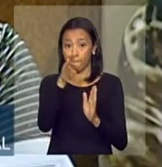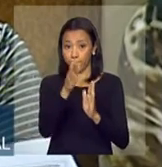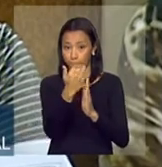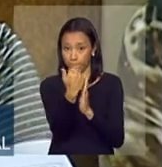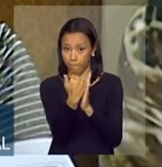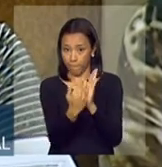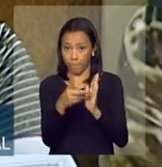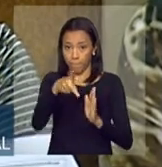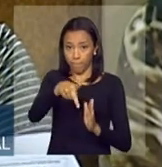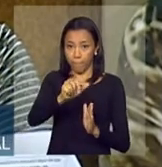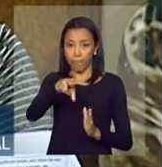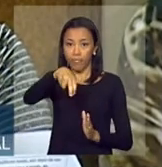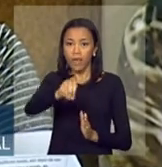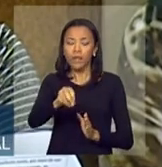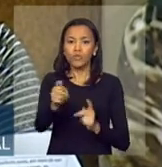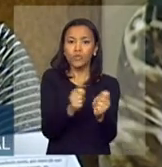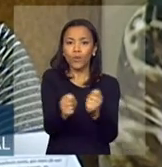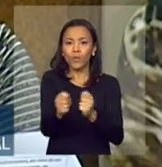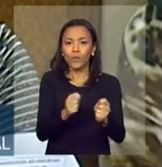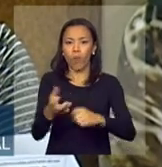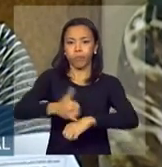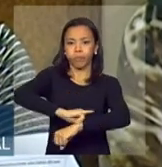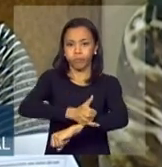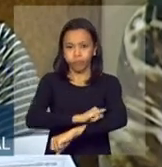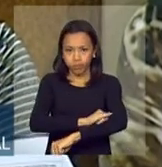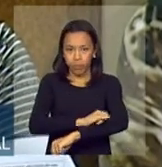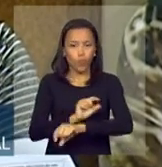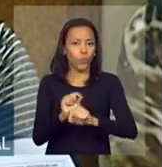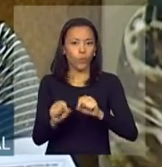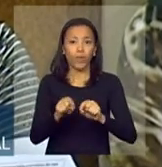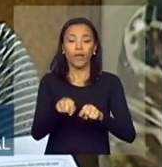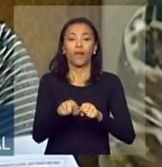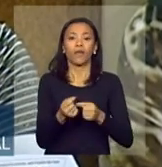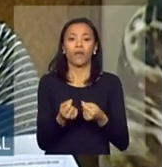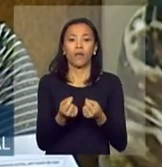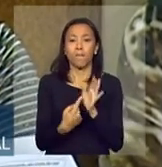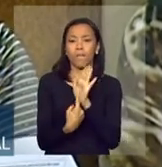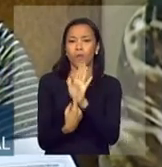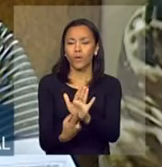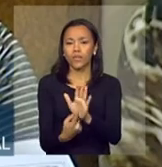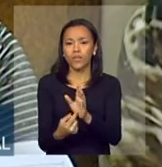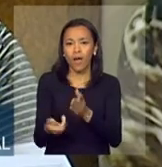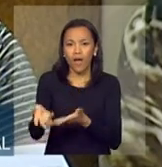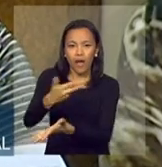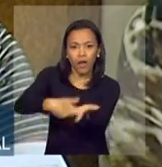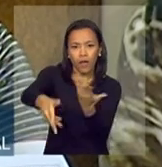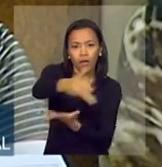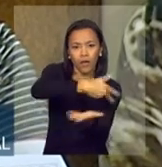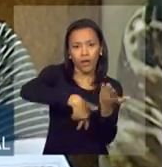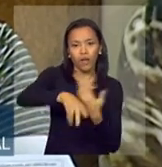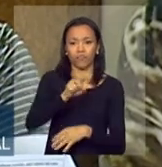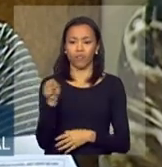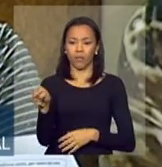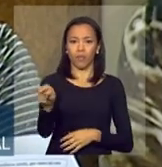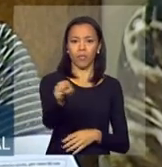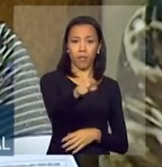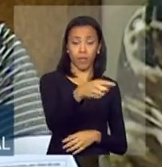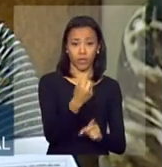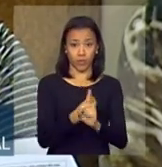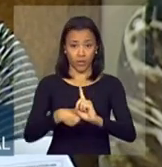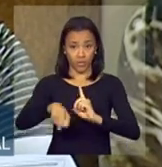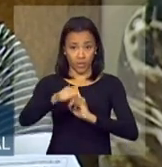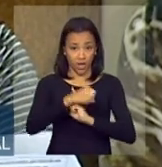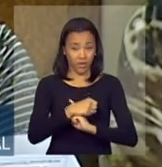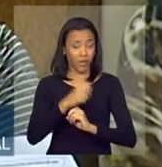do CISAM, no que se refere ao instrumento de pactuação, deve garantir a articulação de atores sociais para a superação